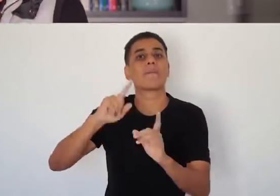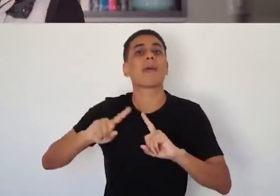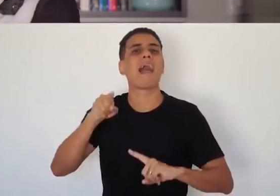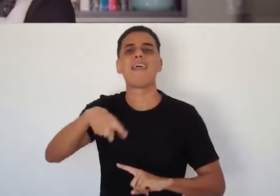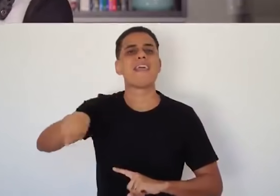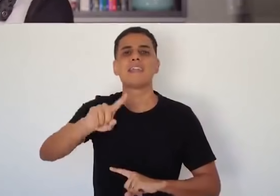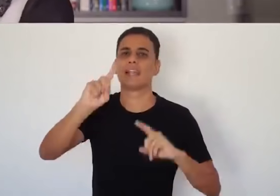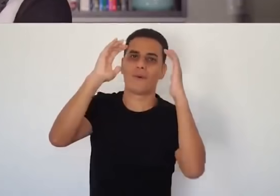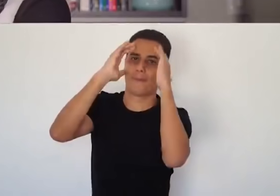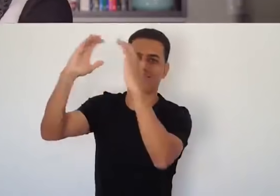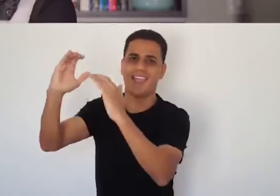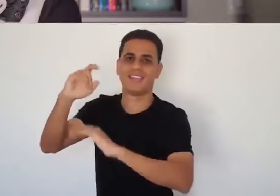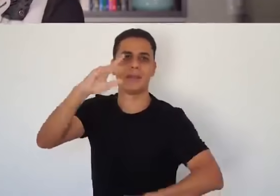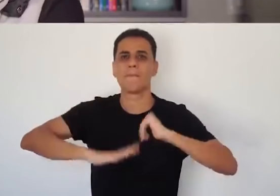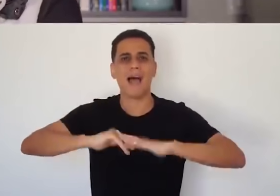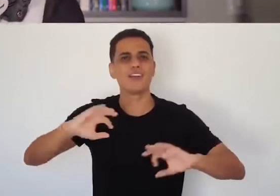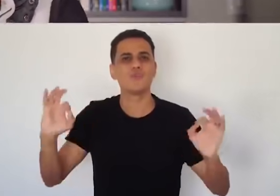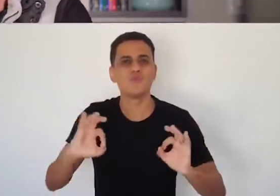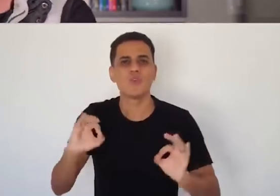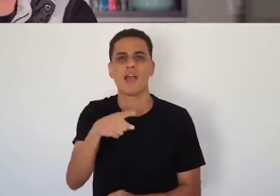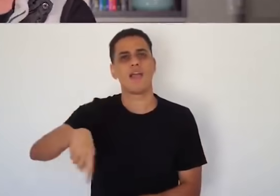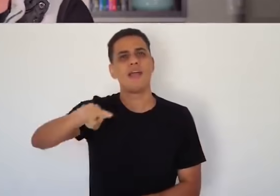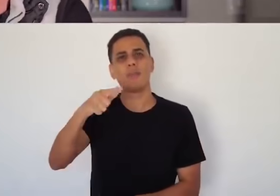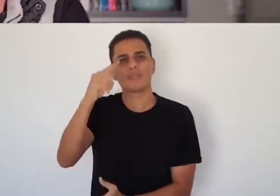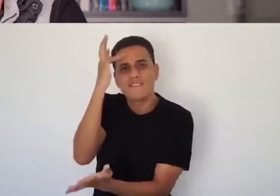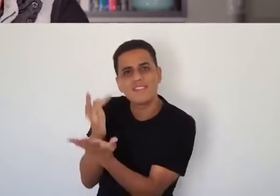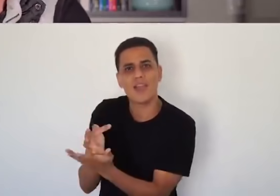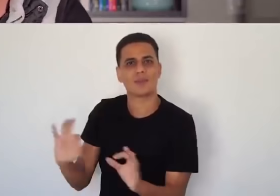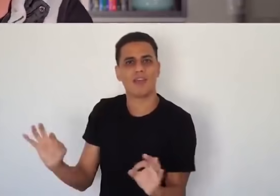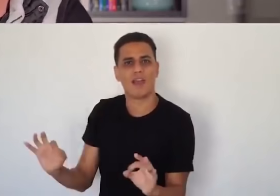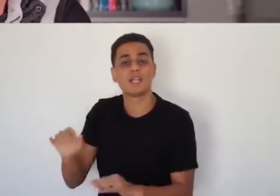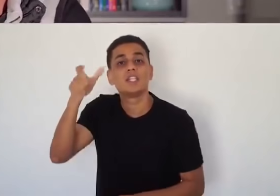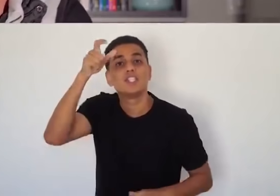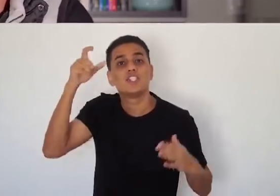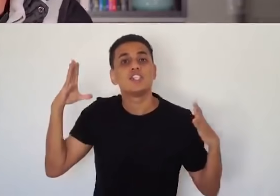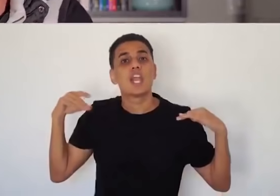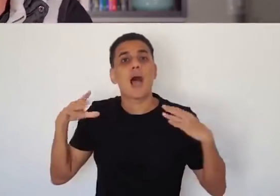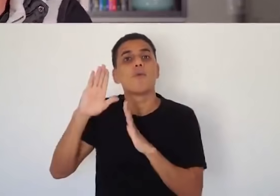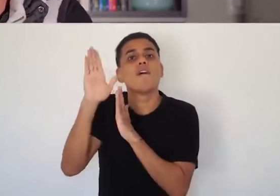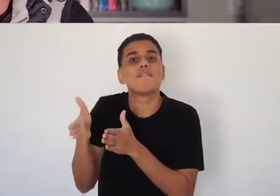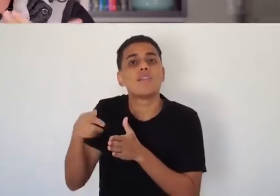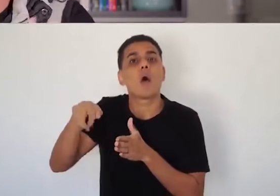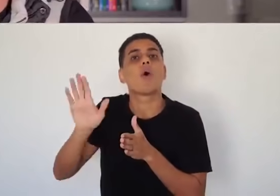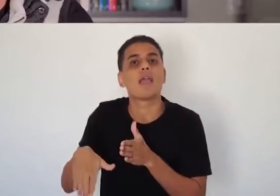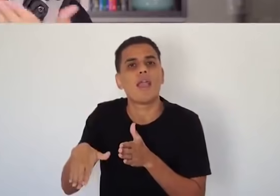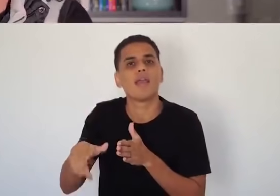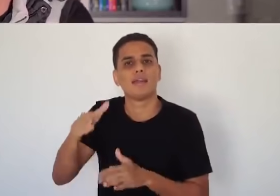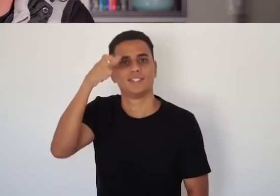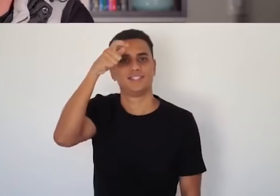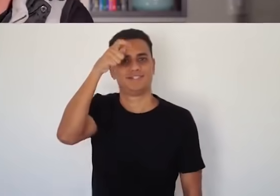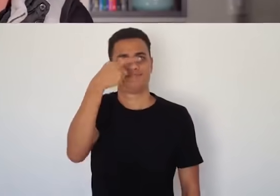nos assemelhando aos demônios. Então é muito forte quando o Tiago está escrevendo sobre isso. Por outro lado, ele vai trazer